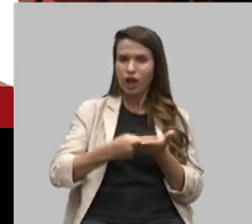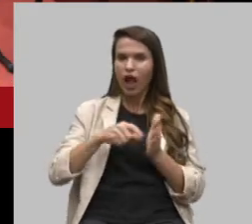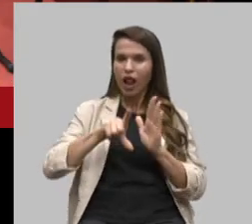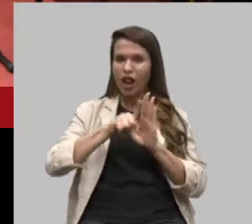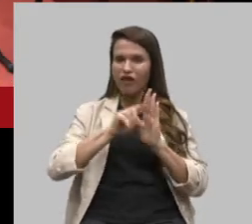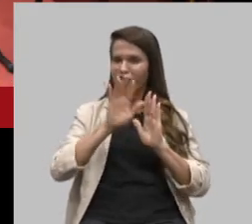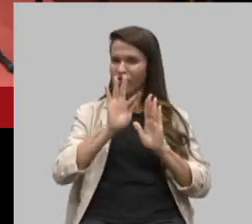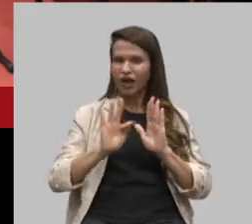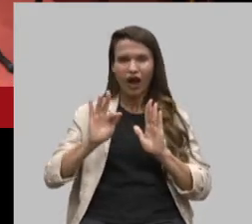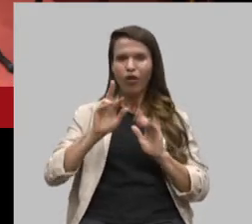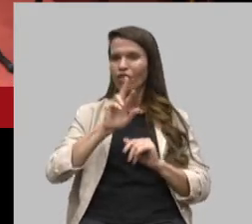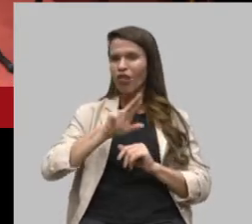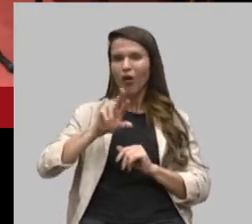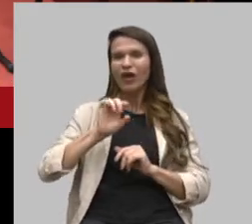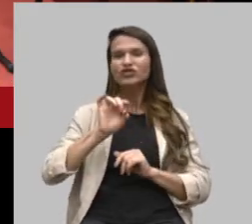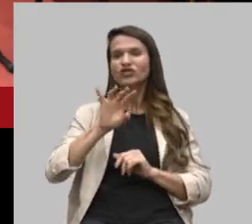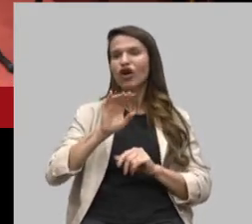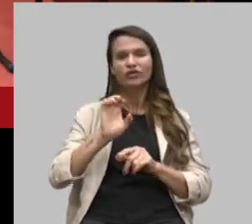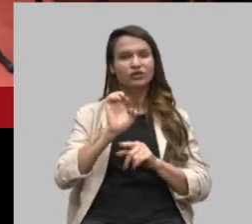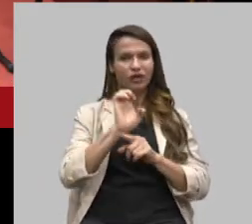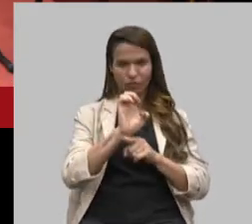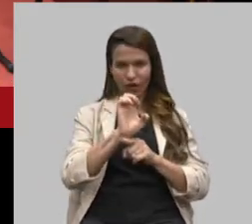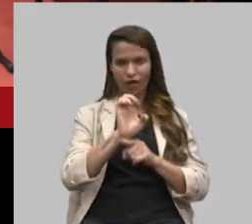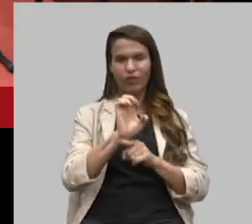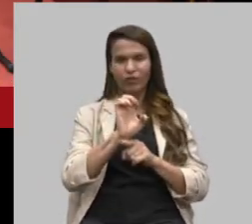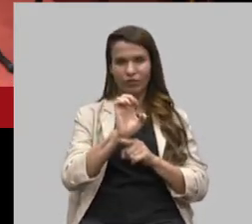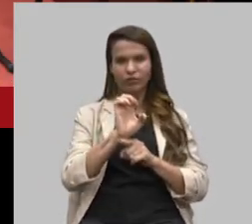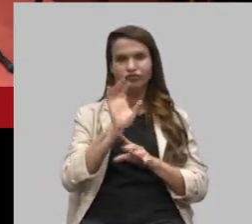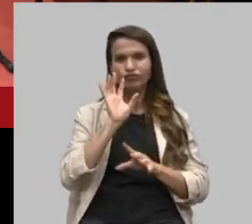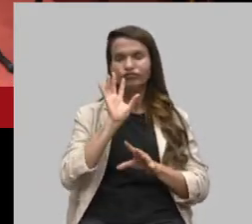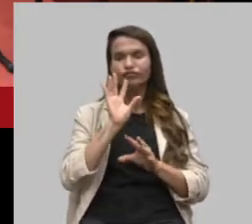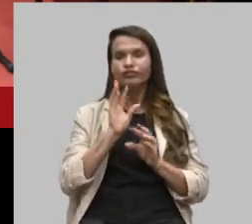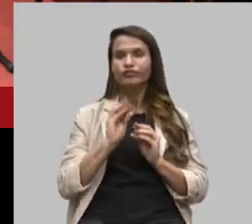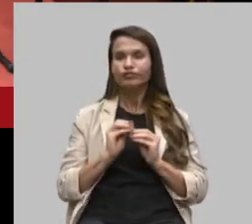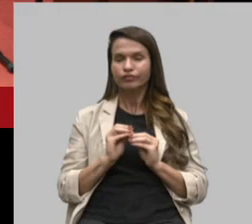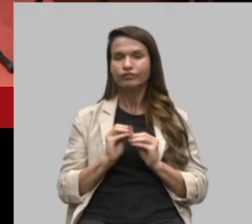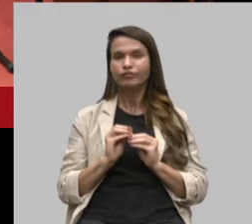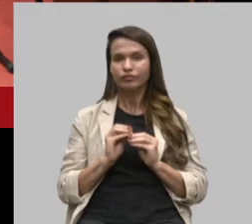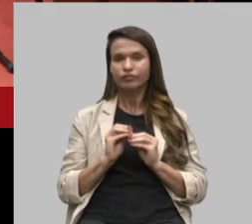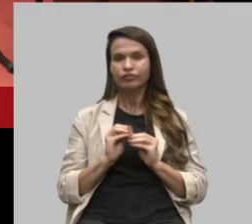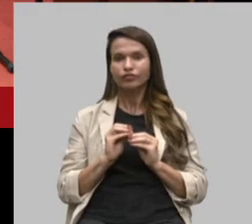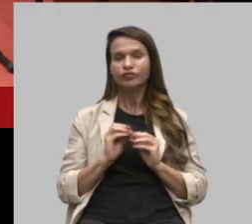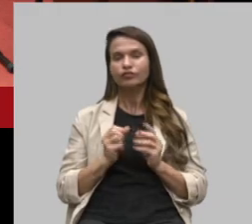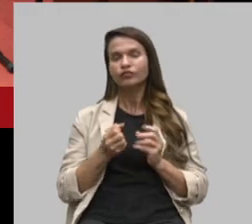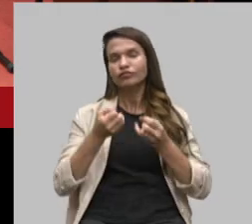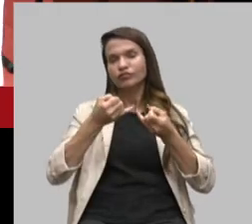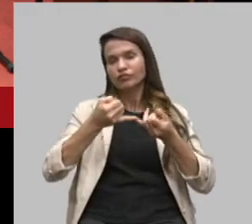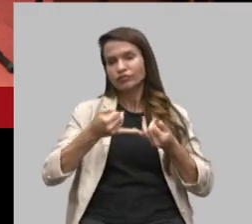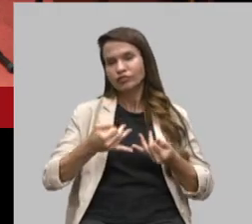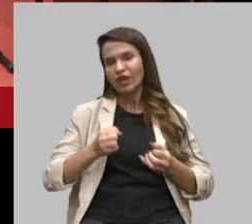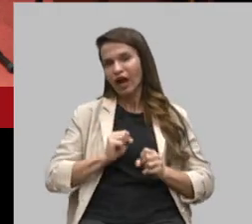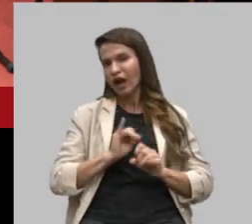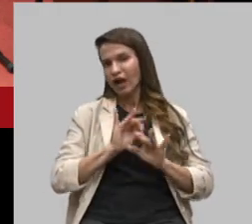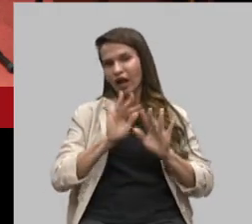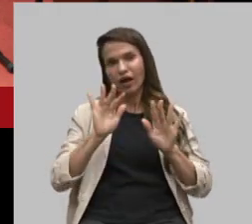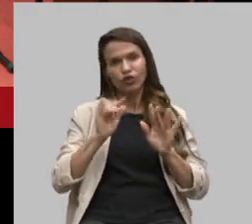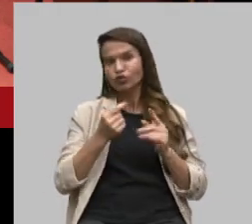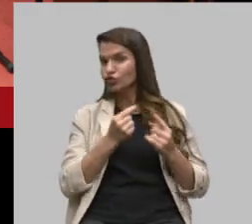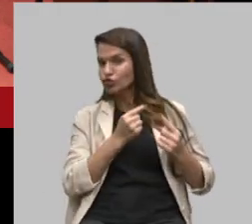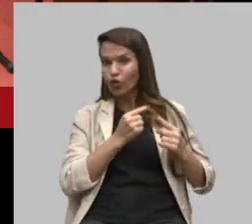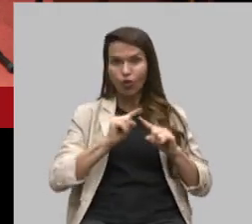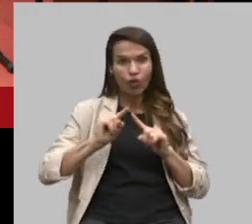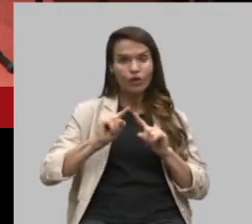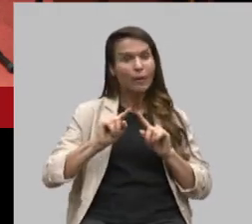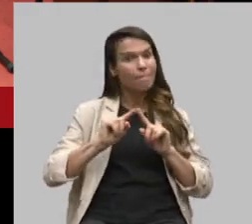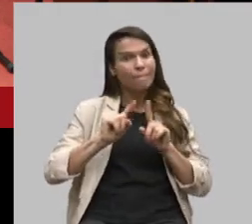é só Estadual então concluindo deixar bem claro sou contra mas também